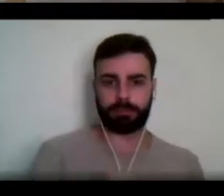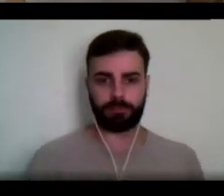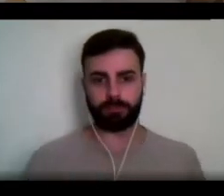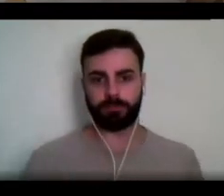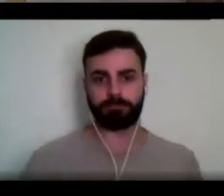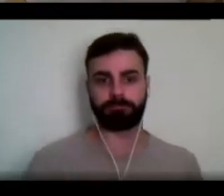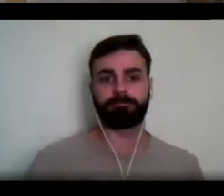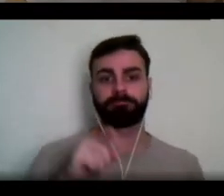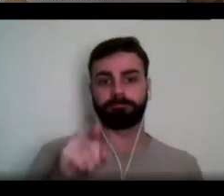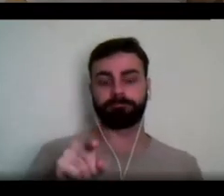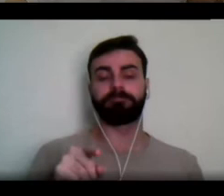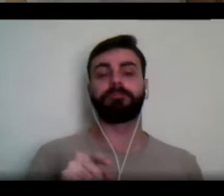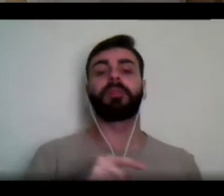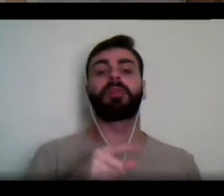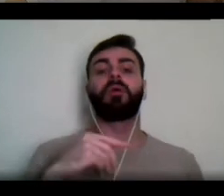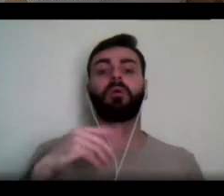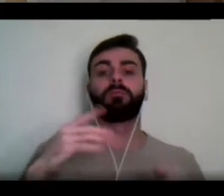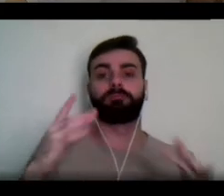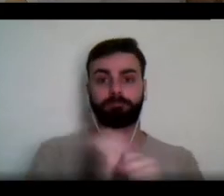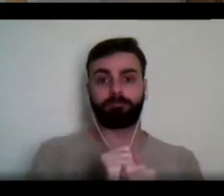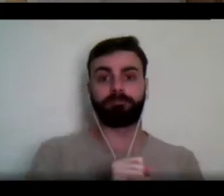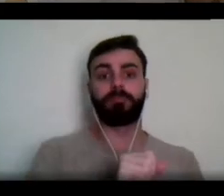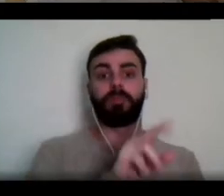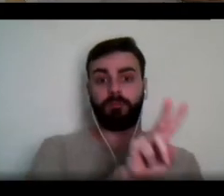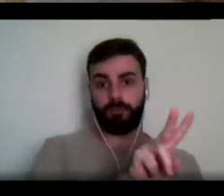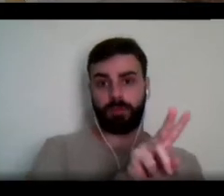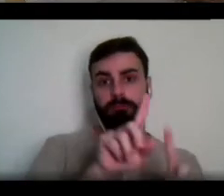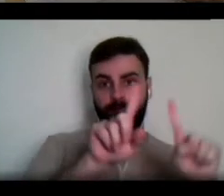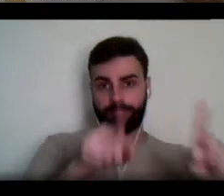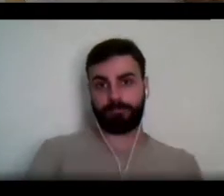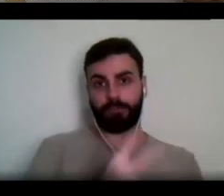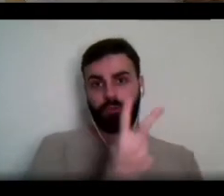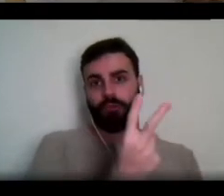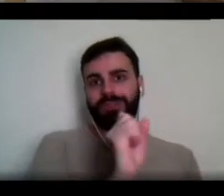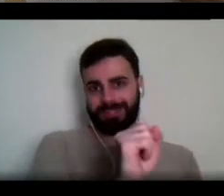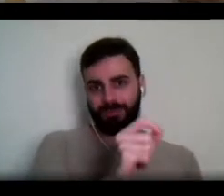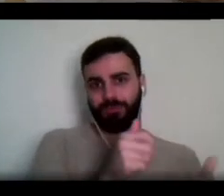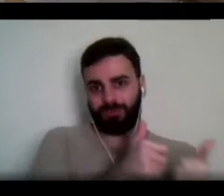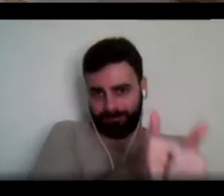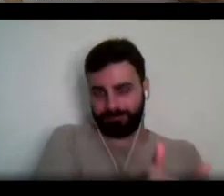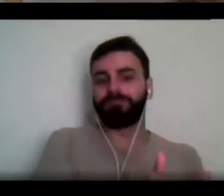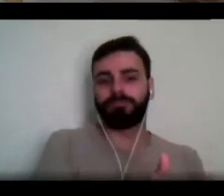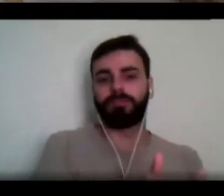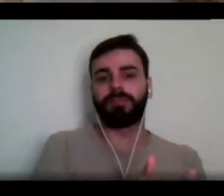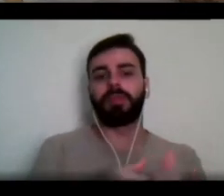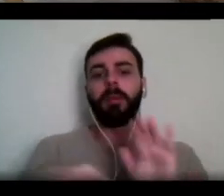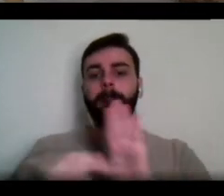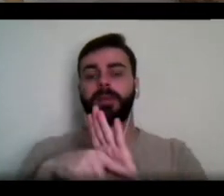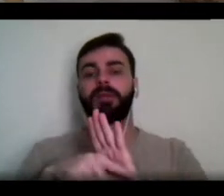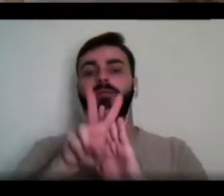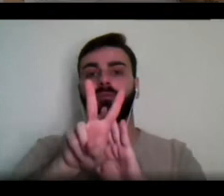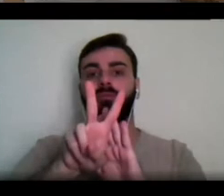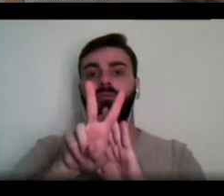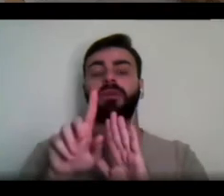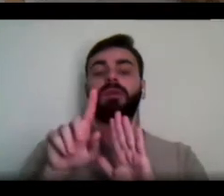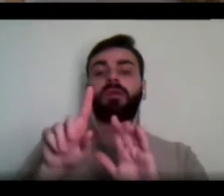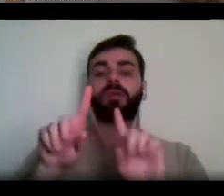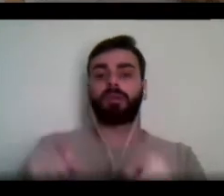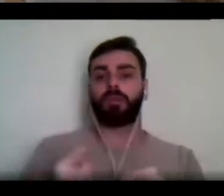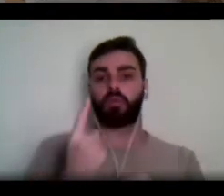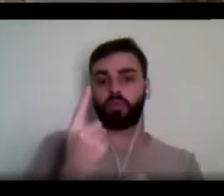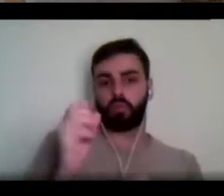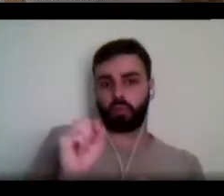V de 2 segundos, que é o que eu estou procurando, menos V de 1 segundo. Isso aqui não tem ao quadrado. V